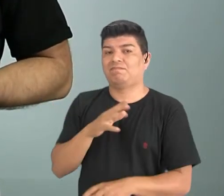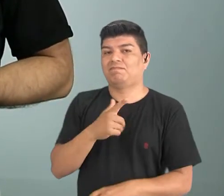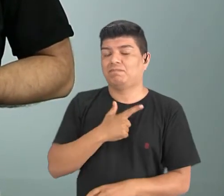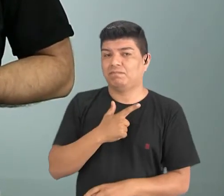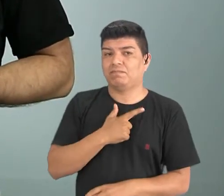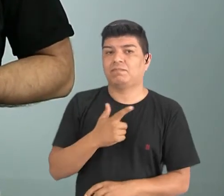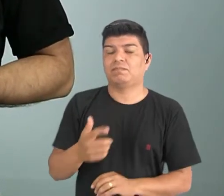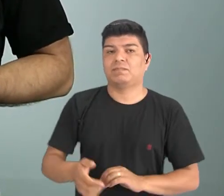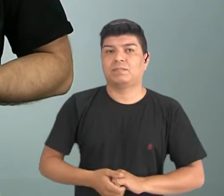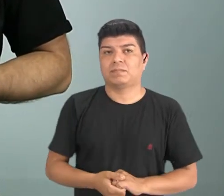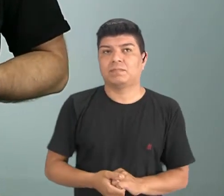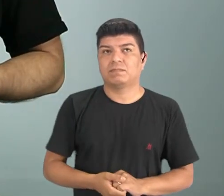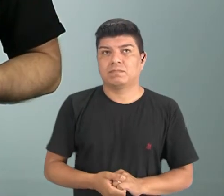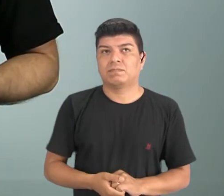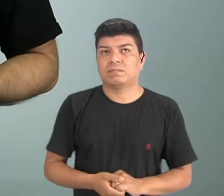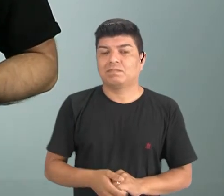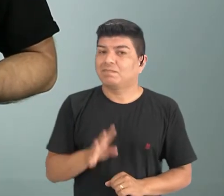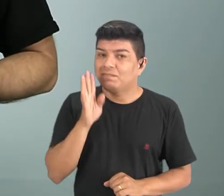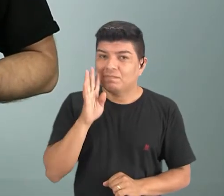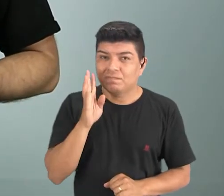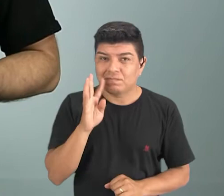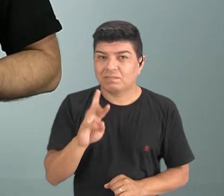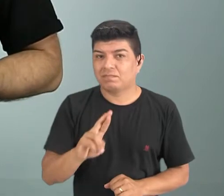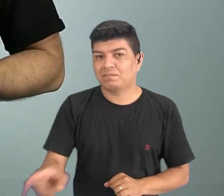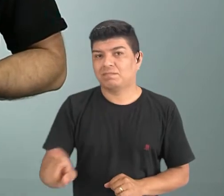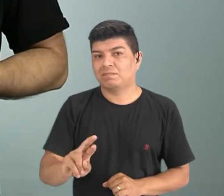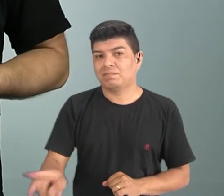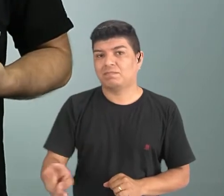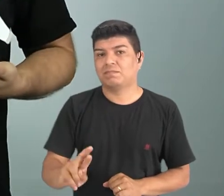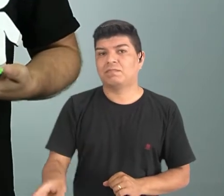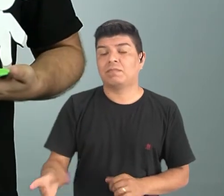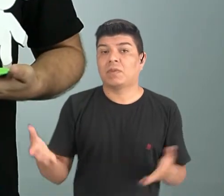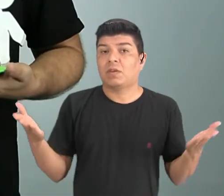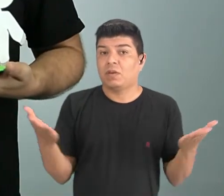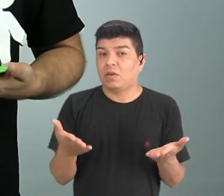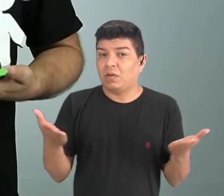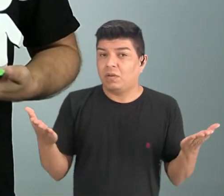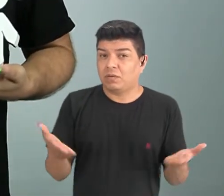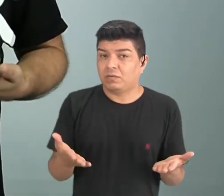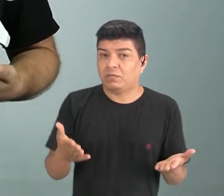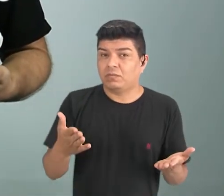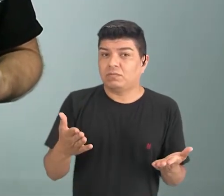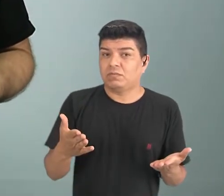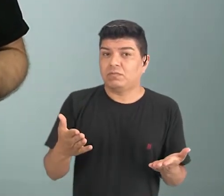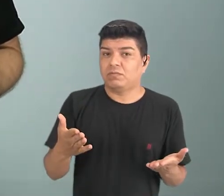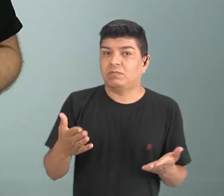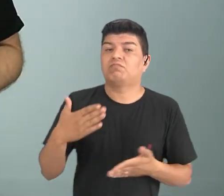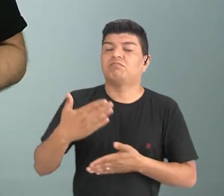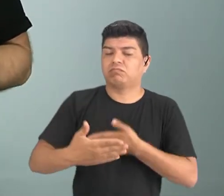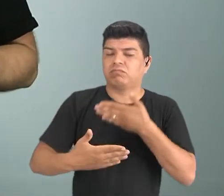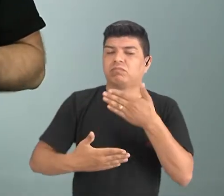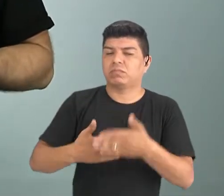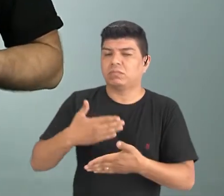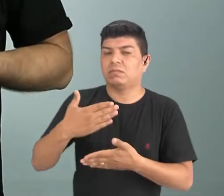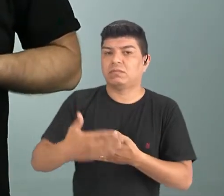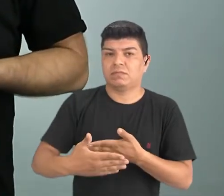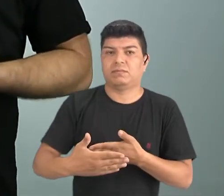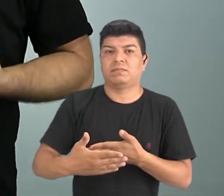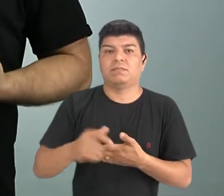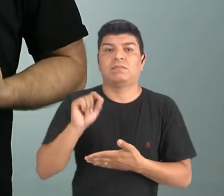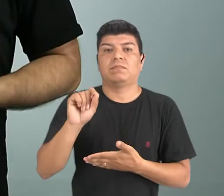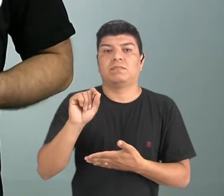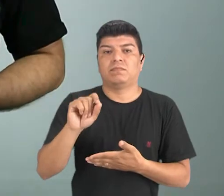feias, essas coisas que não são legais. Então, hoje, aí depois de muito tempo, eles